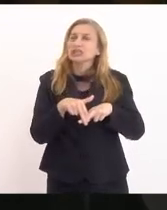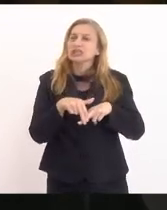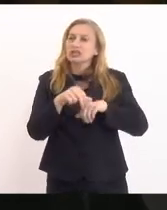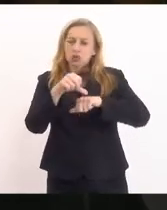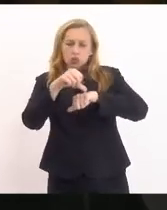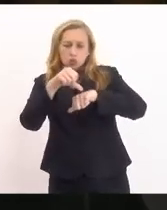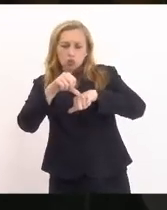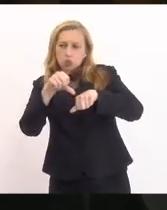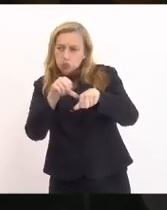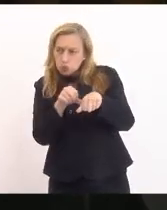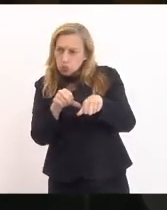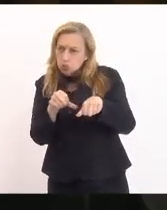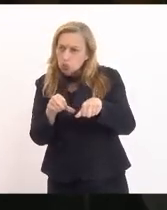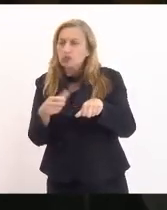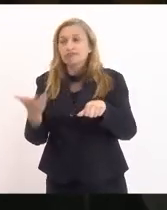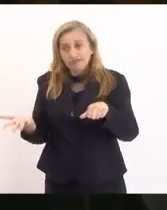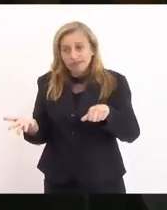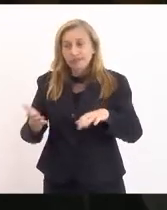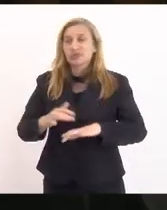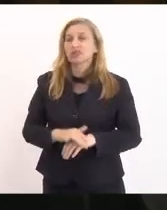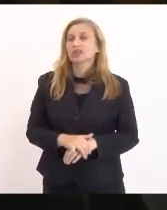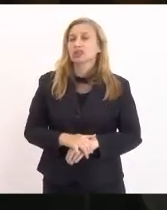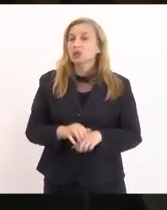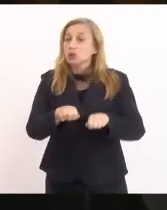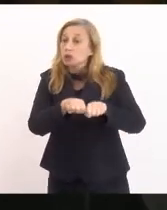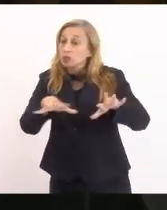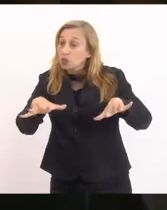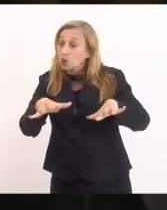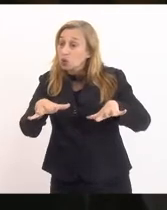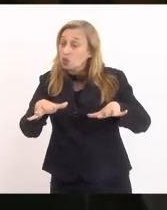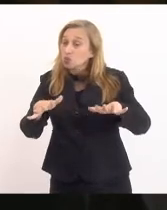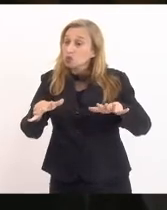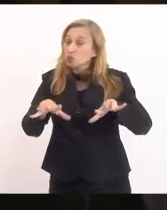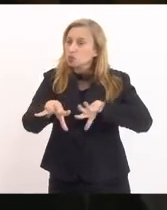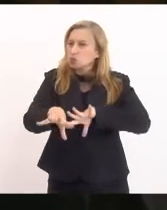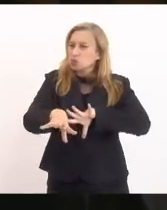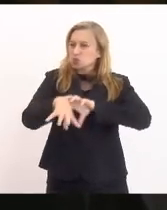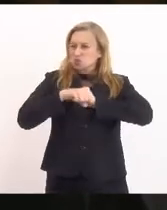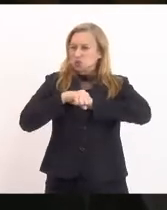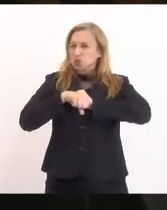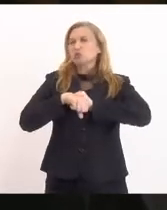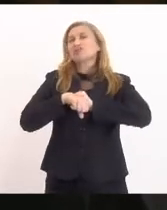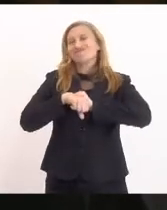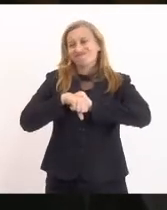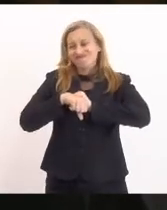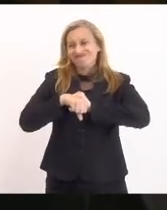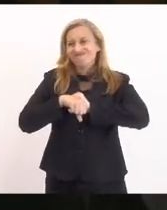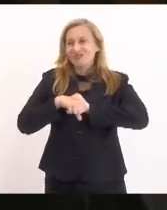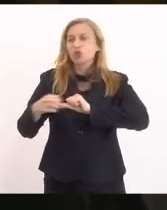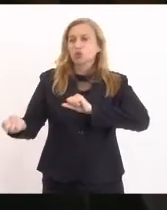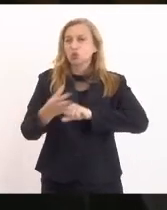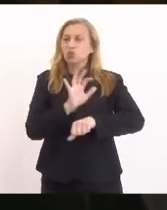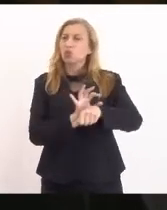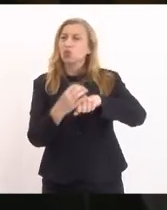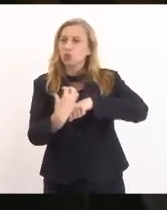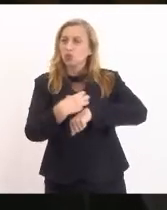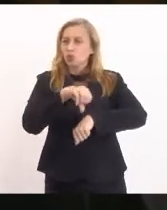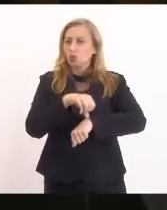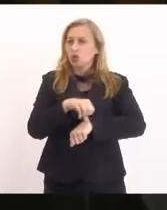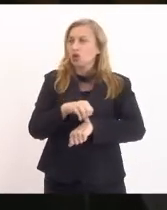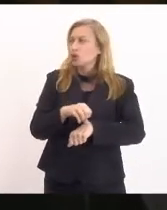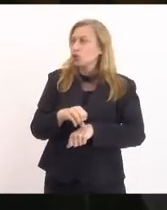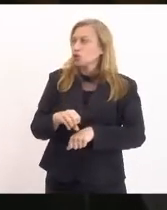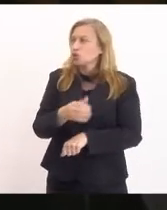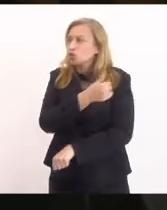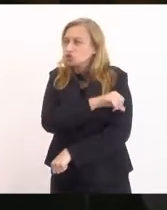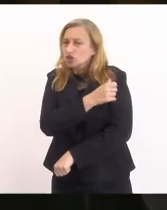variante Ômicron, que ampliou muito o contágio do novo coronavírus no Rio de Janeiro e no